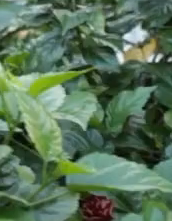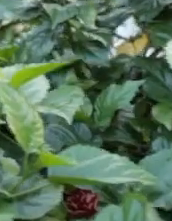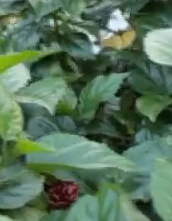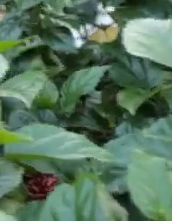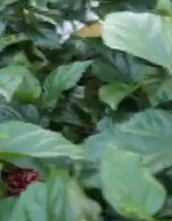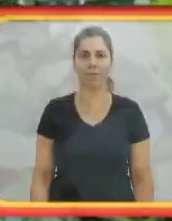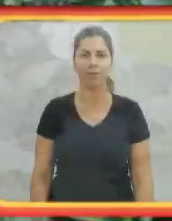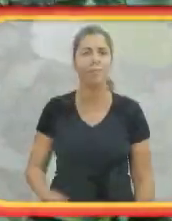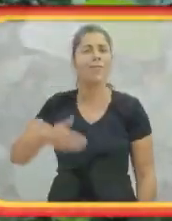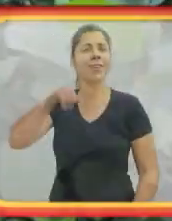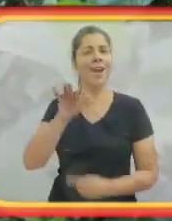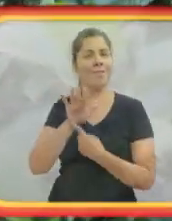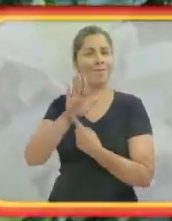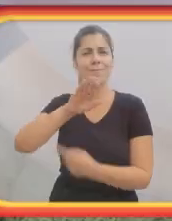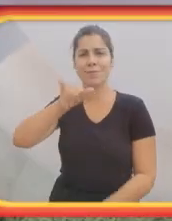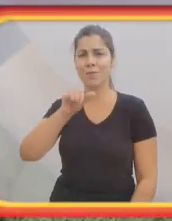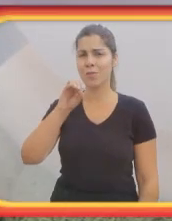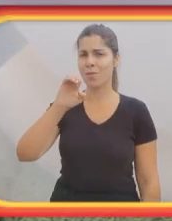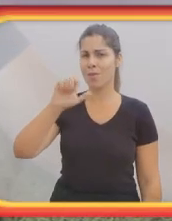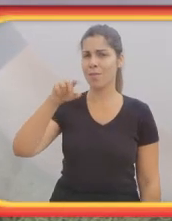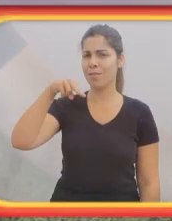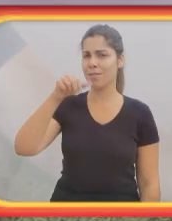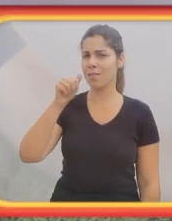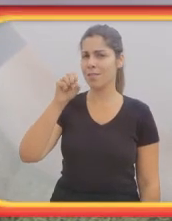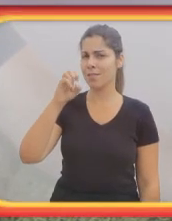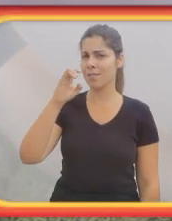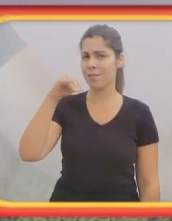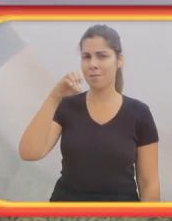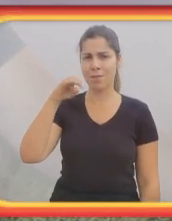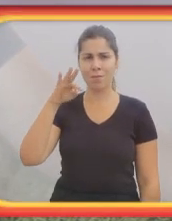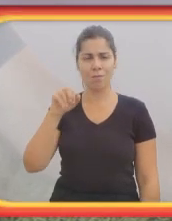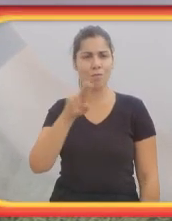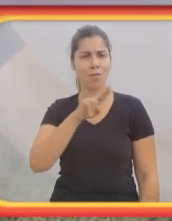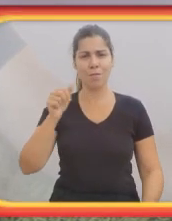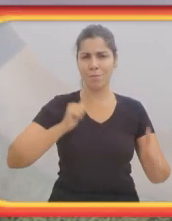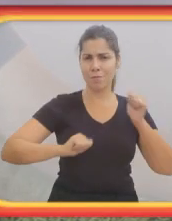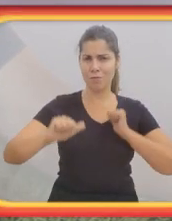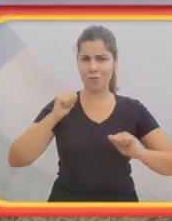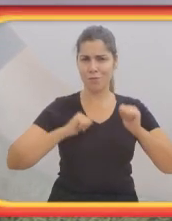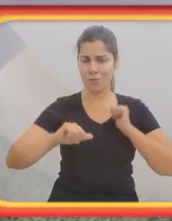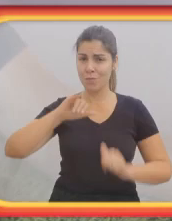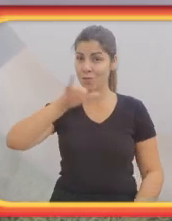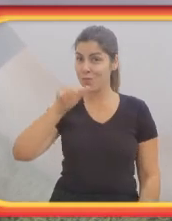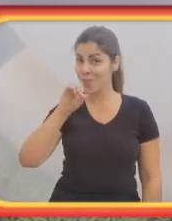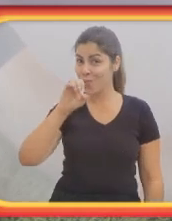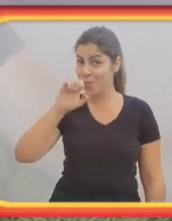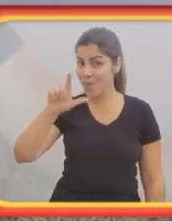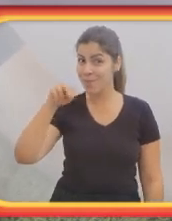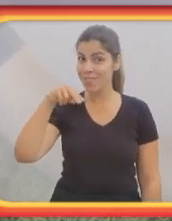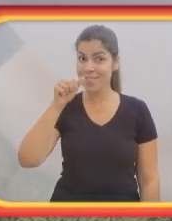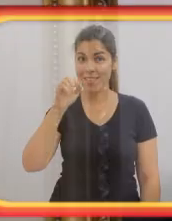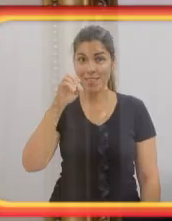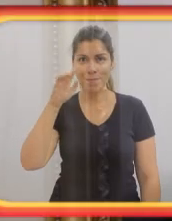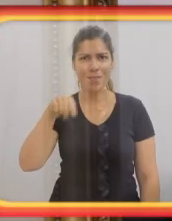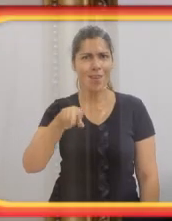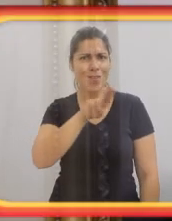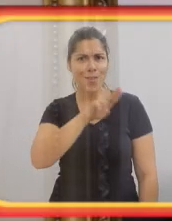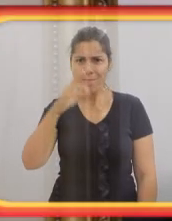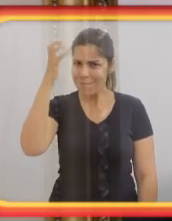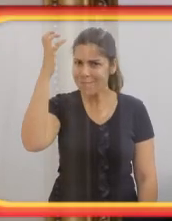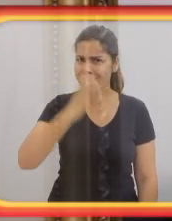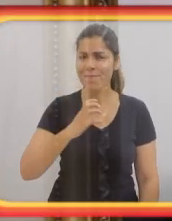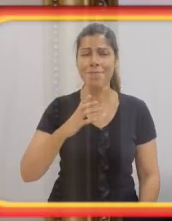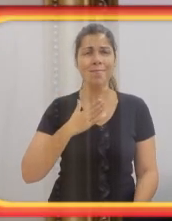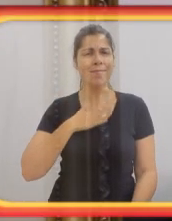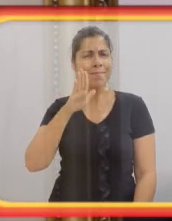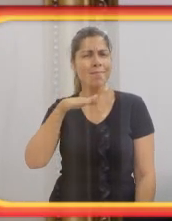em uma sala. Quem fala é Joel Nascimento, nome artístico. É Joel do Nascimento, nome sério. Minha